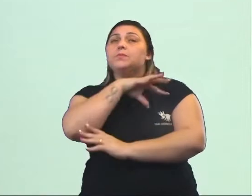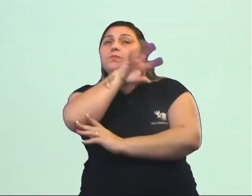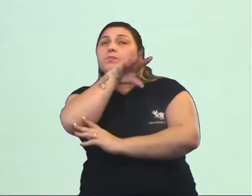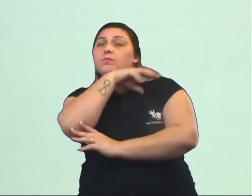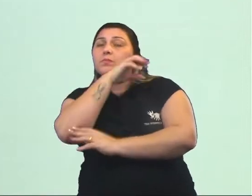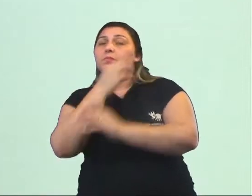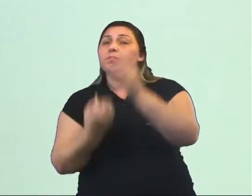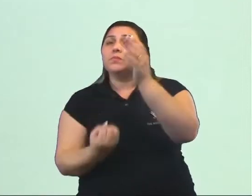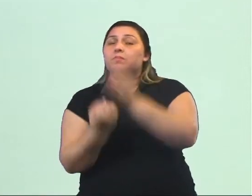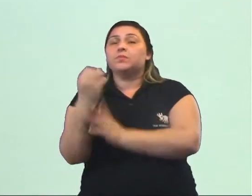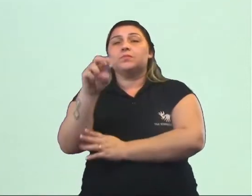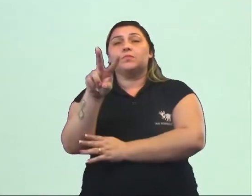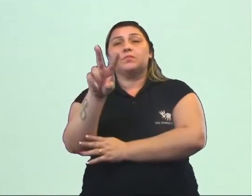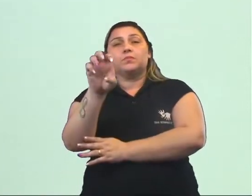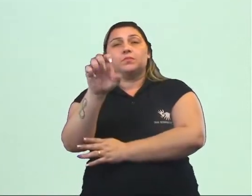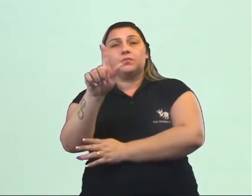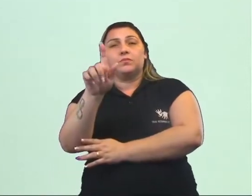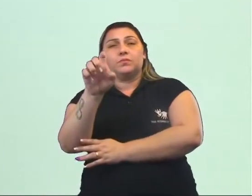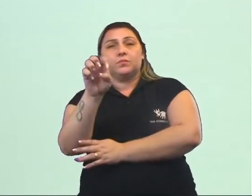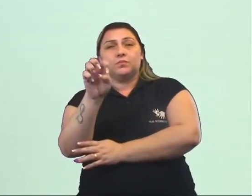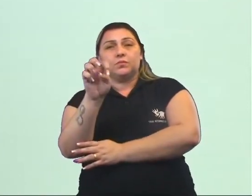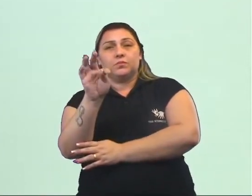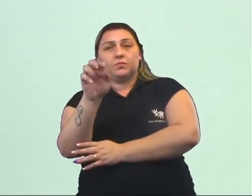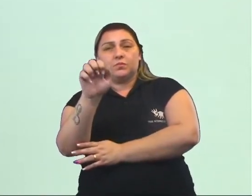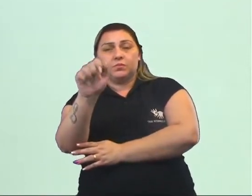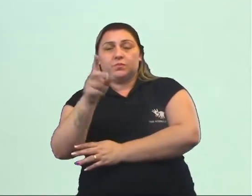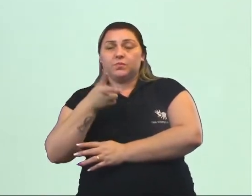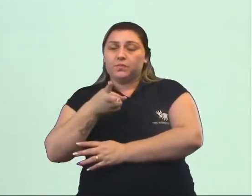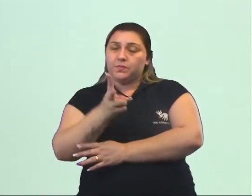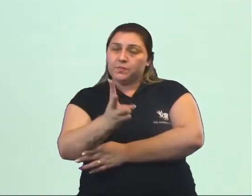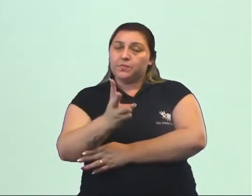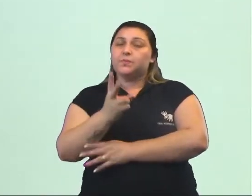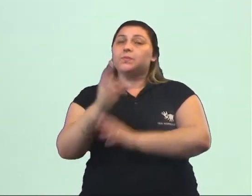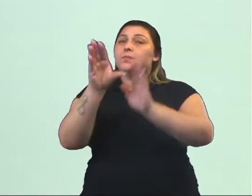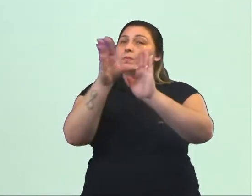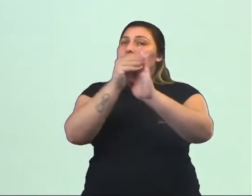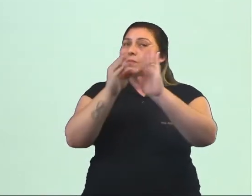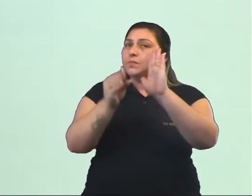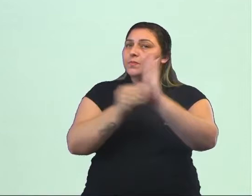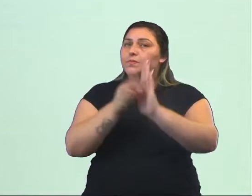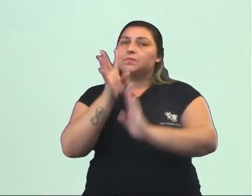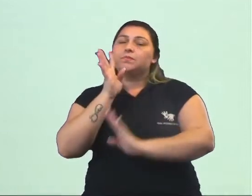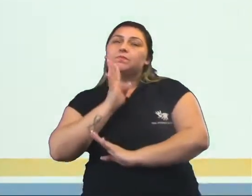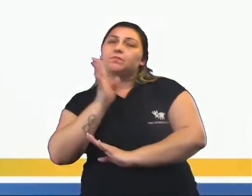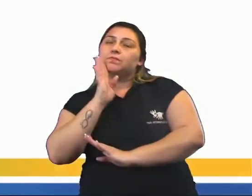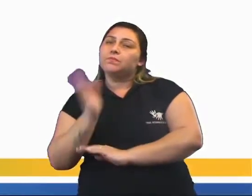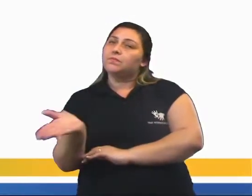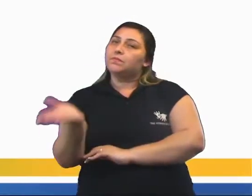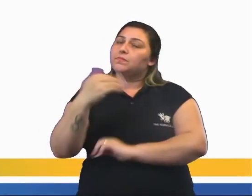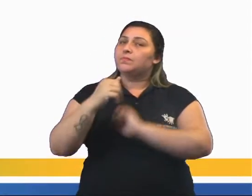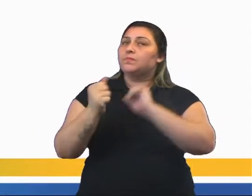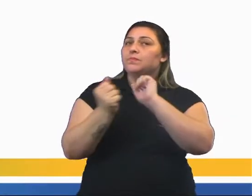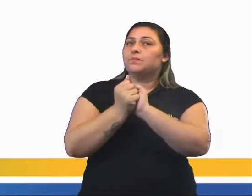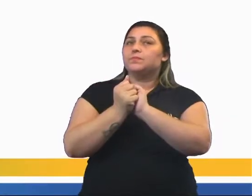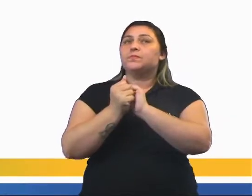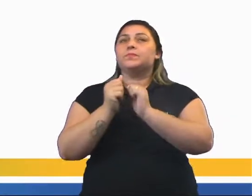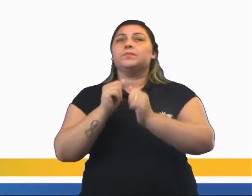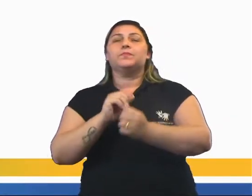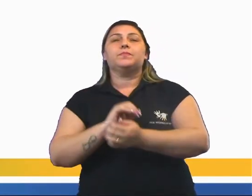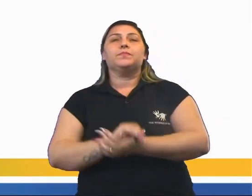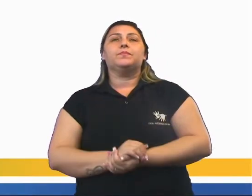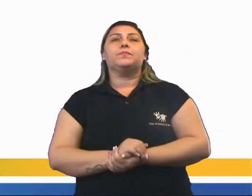animal e de origem vegetal. Vamos então continuar esse conteúdo tão legal. Vamos juntos.